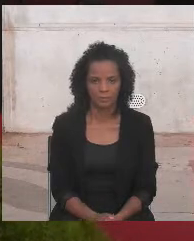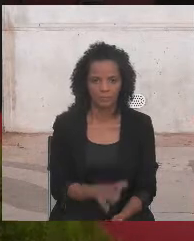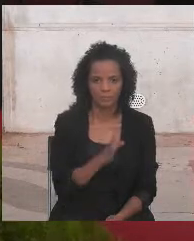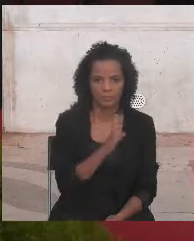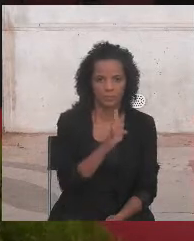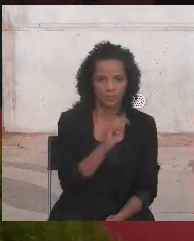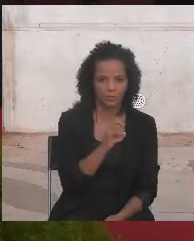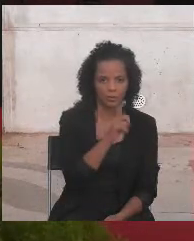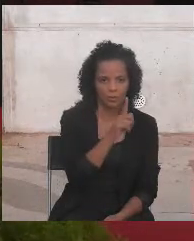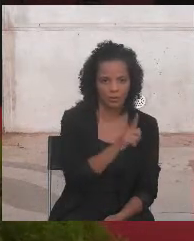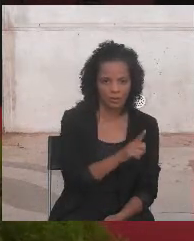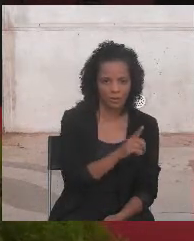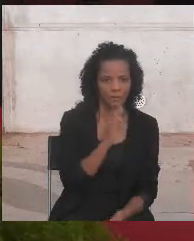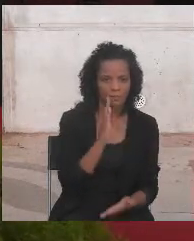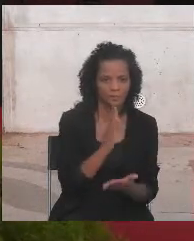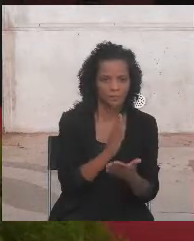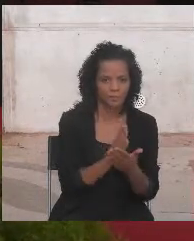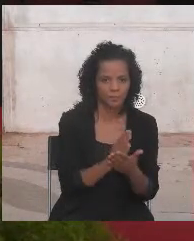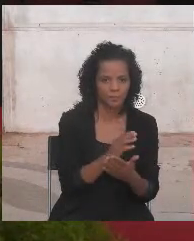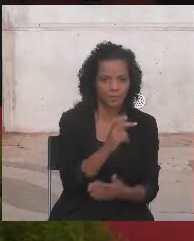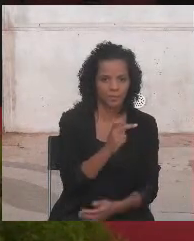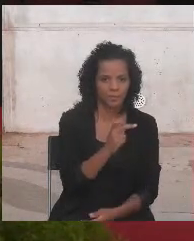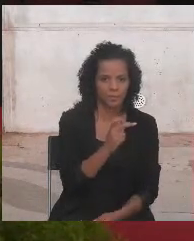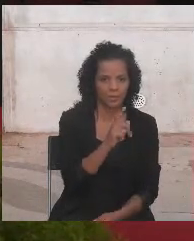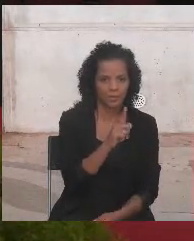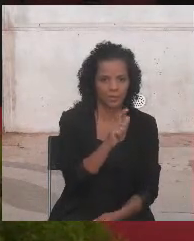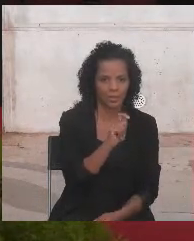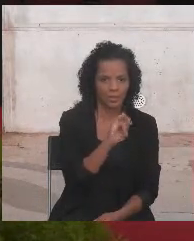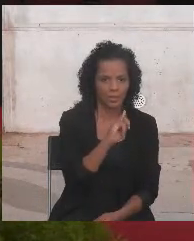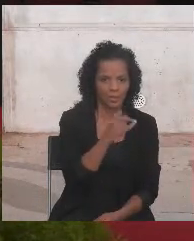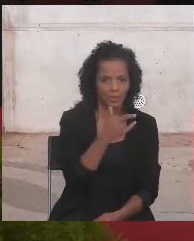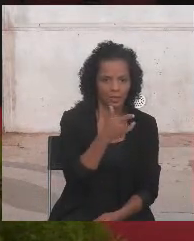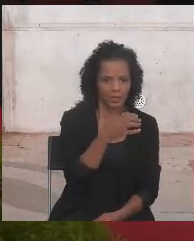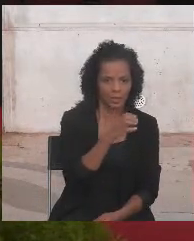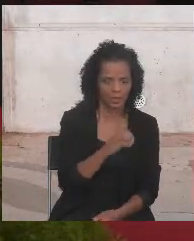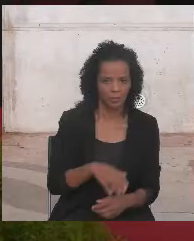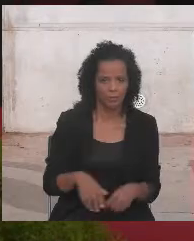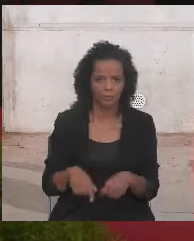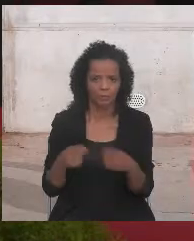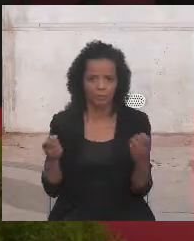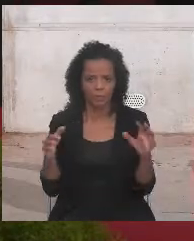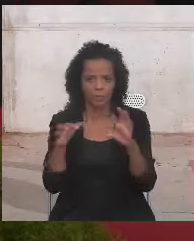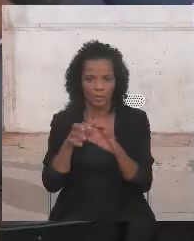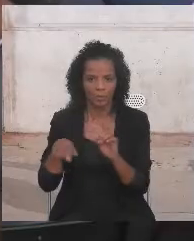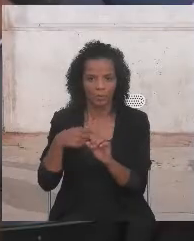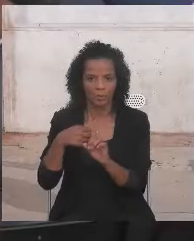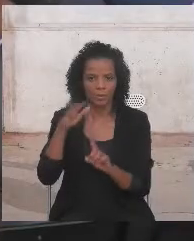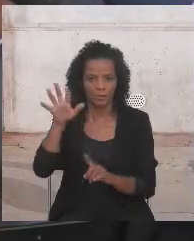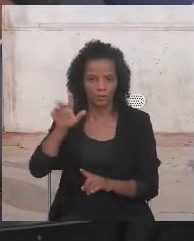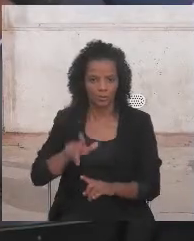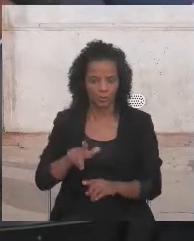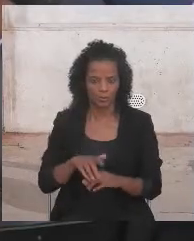José Maximiano de Albuquerque Almeida Leitão, Coligação Mais Lisboa.